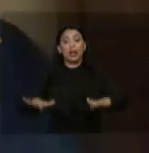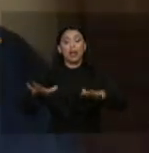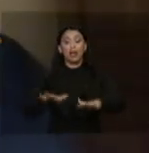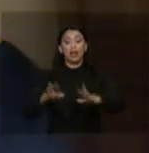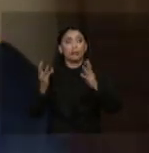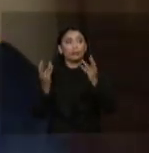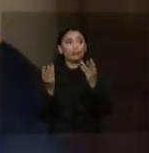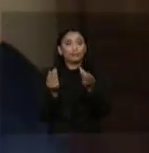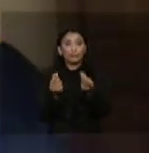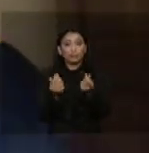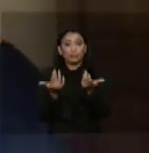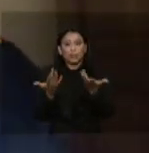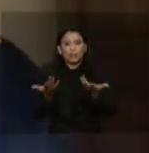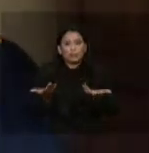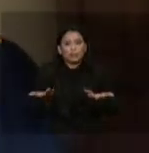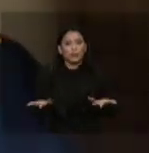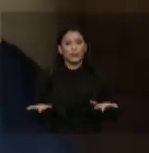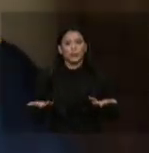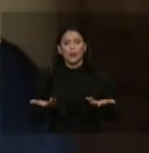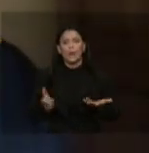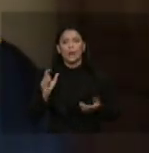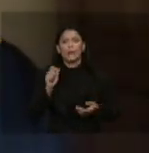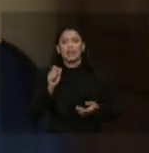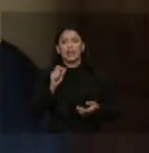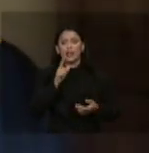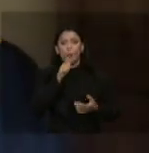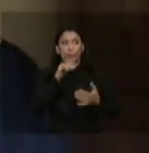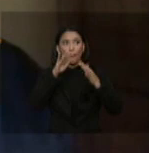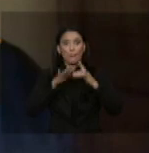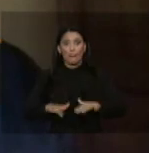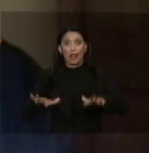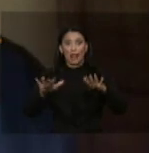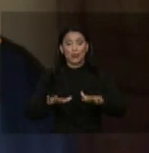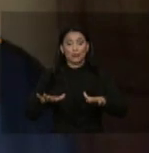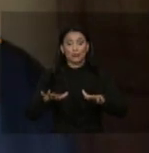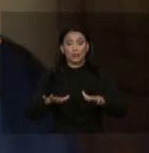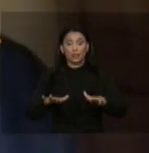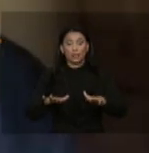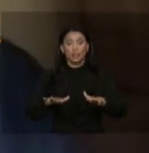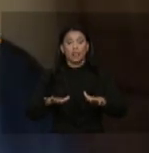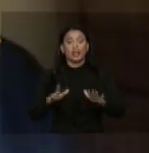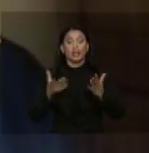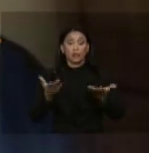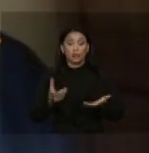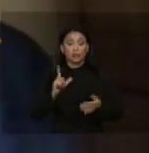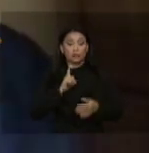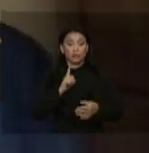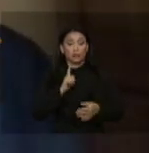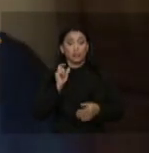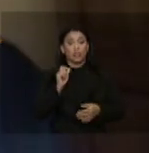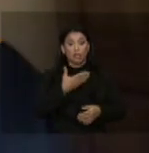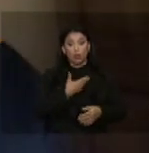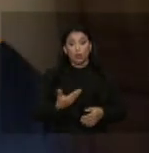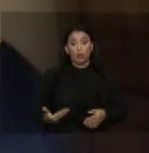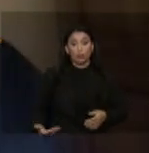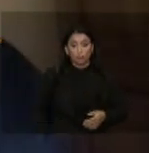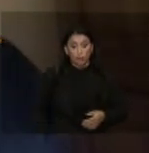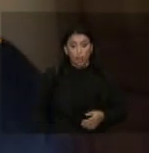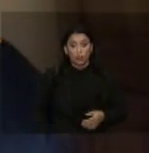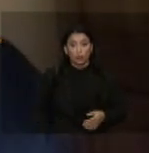Abstrações não é porque que o que é o mar territorial é o alcance das normas do Estado Mar a Dentro